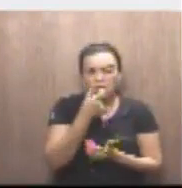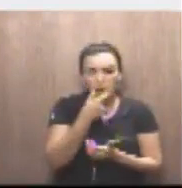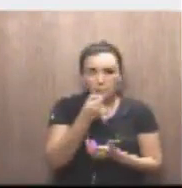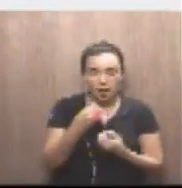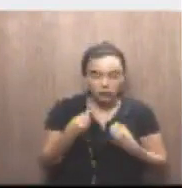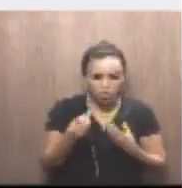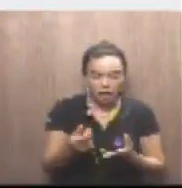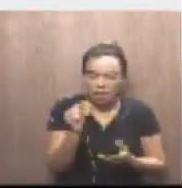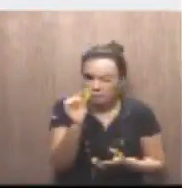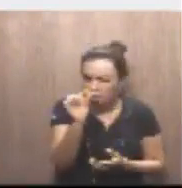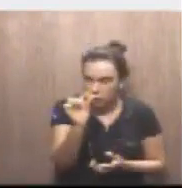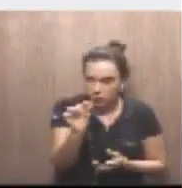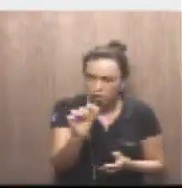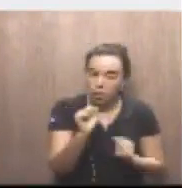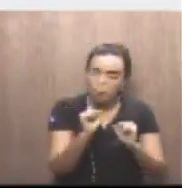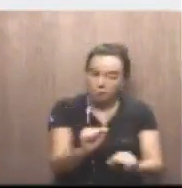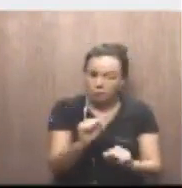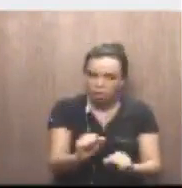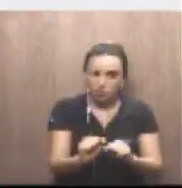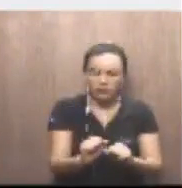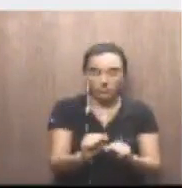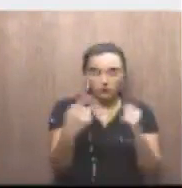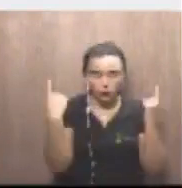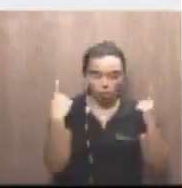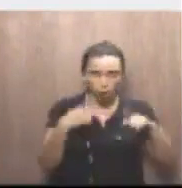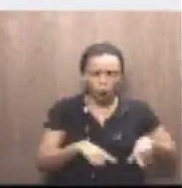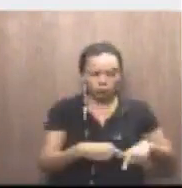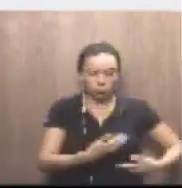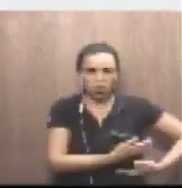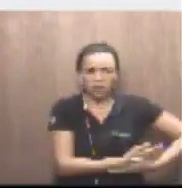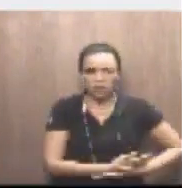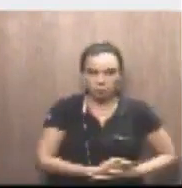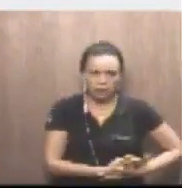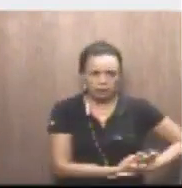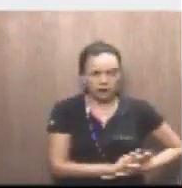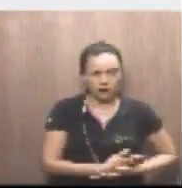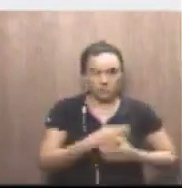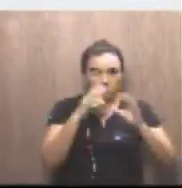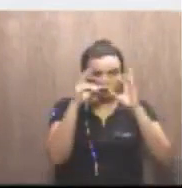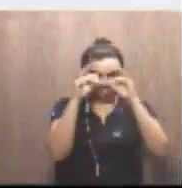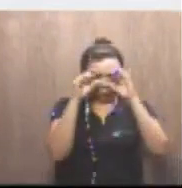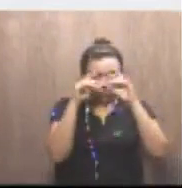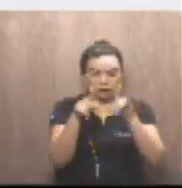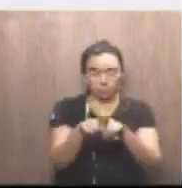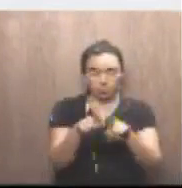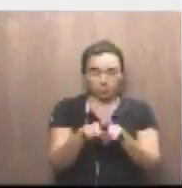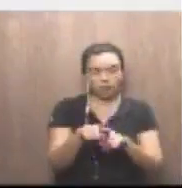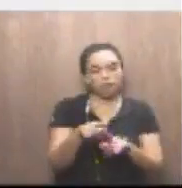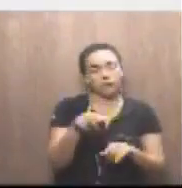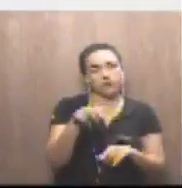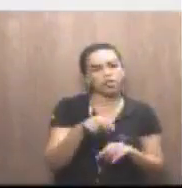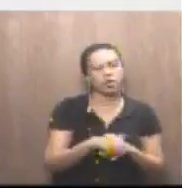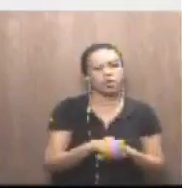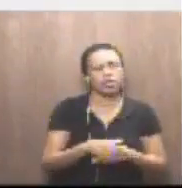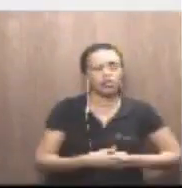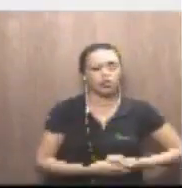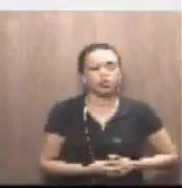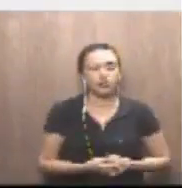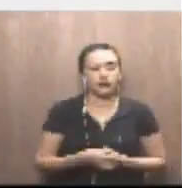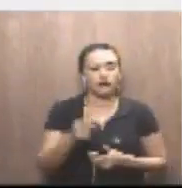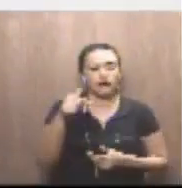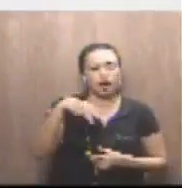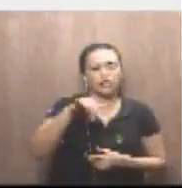mesmo em pequenas doses, podem causar efeitos colaterais na estrutura do cérebro e na química do recém-nascido,